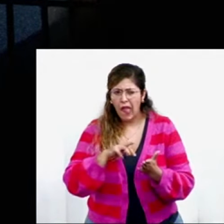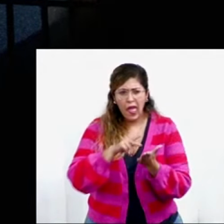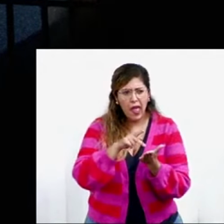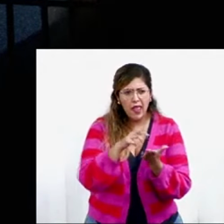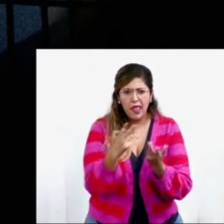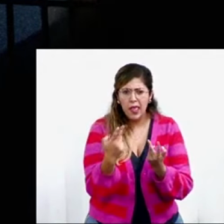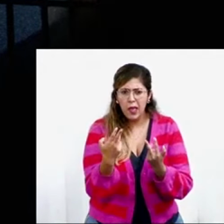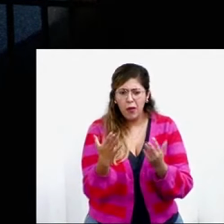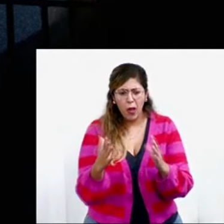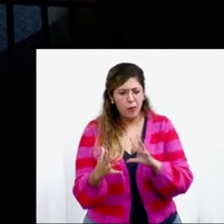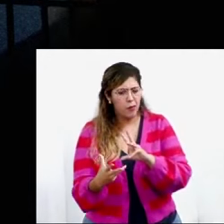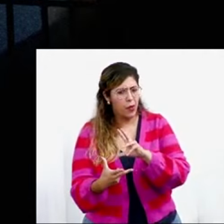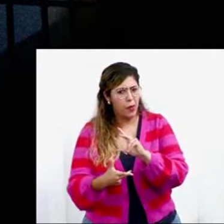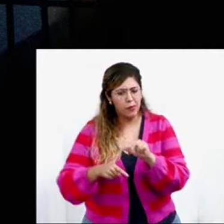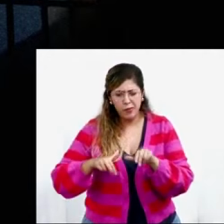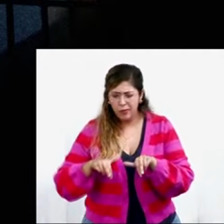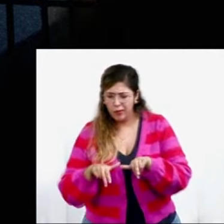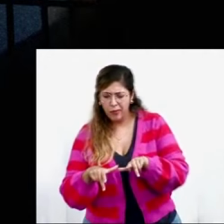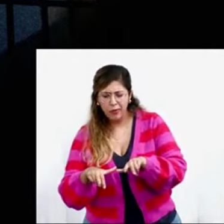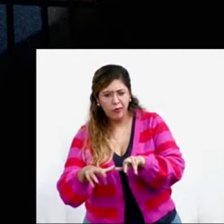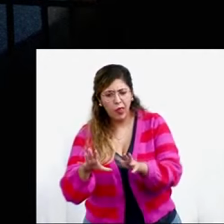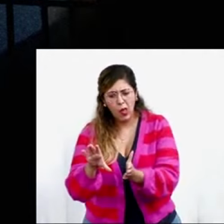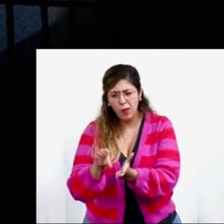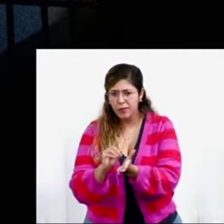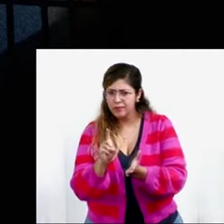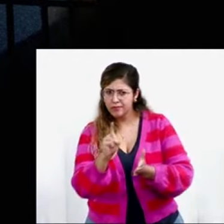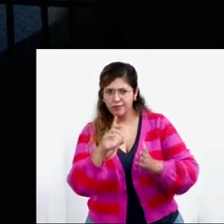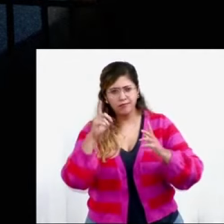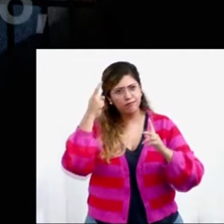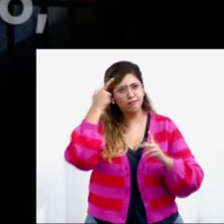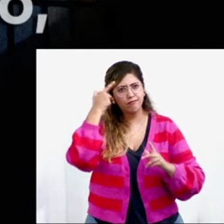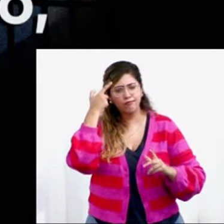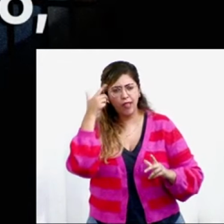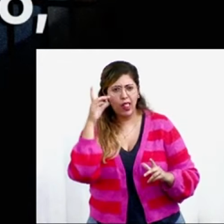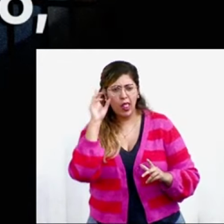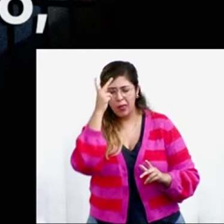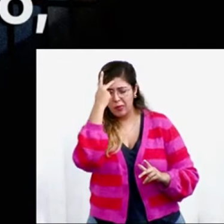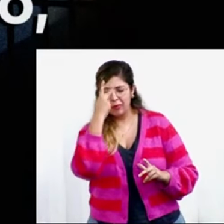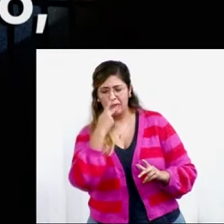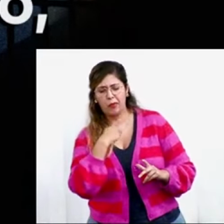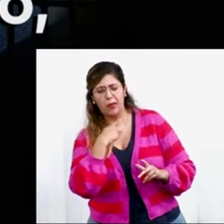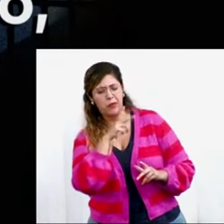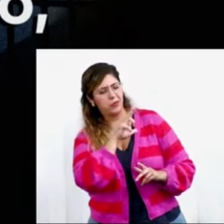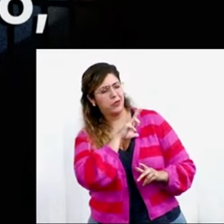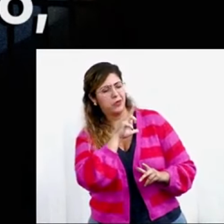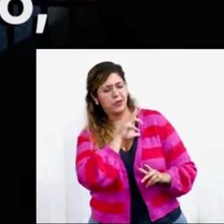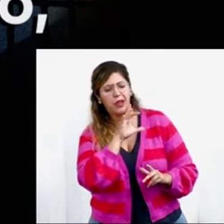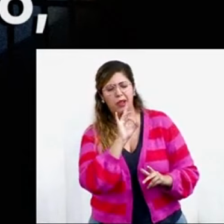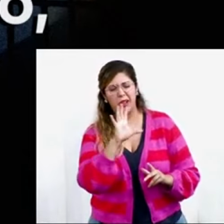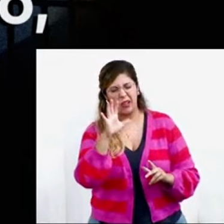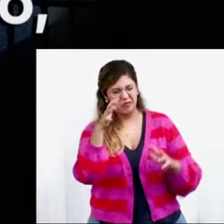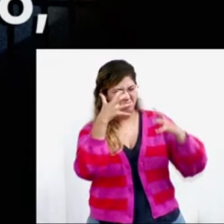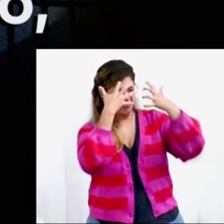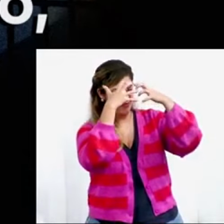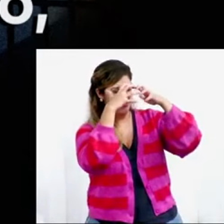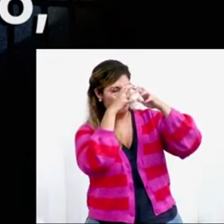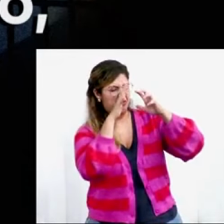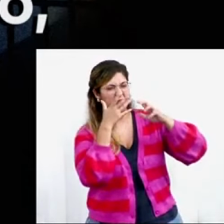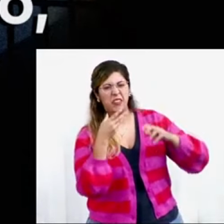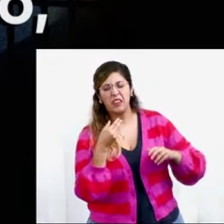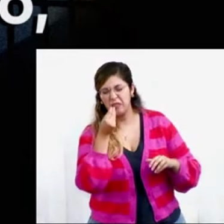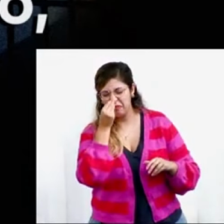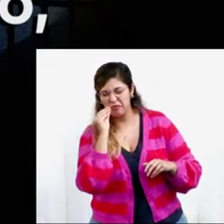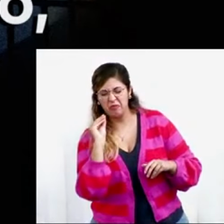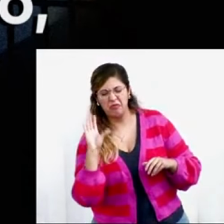andam os gentios, na vaidade dos seus próprios pensamentos, obscurecido de entendimento, alheios à vida de Deus